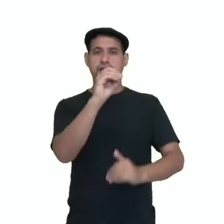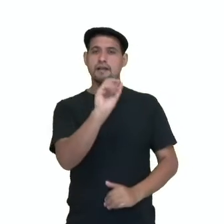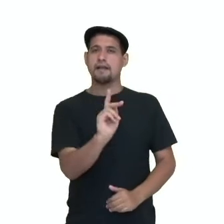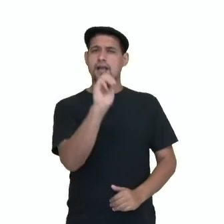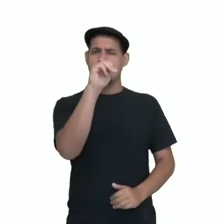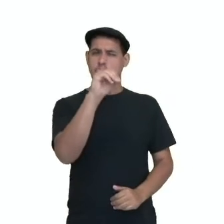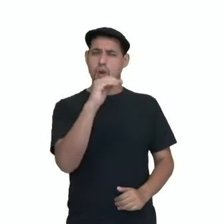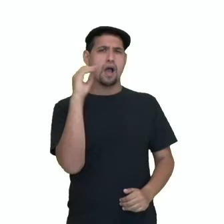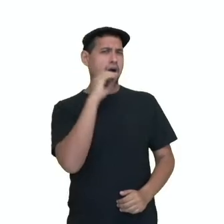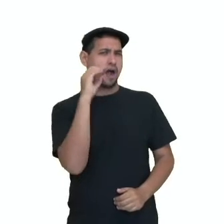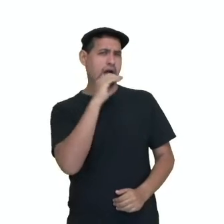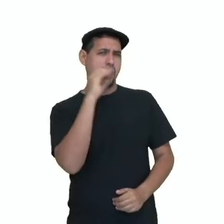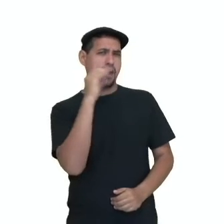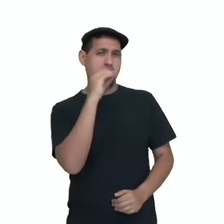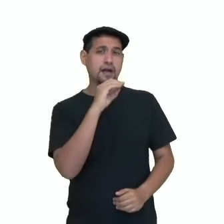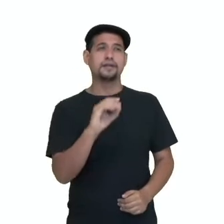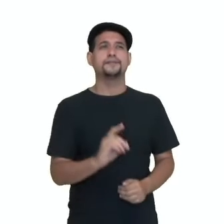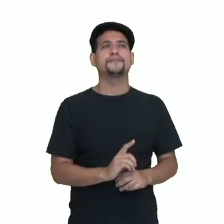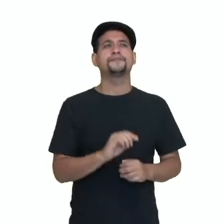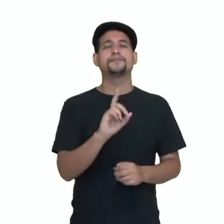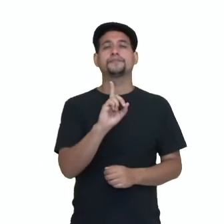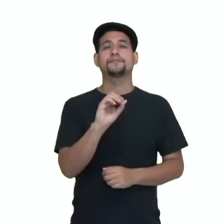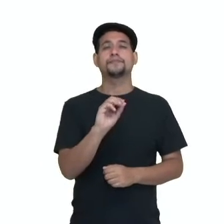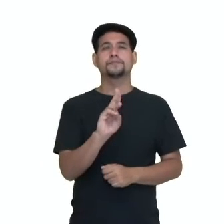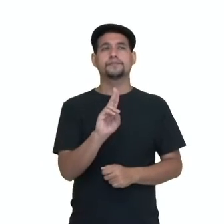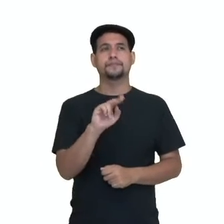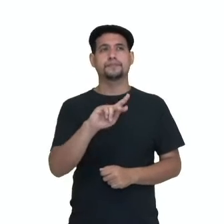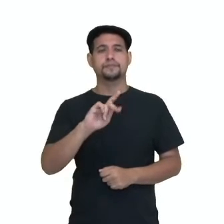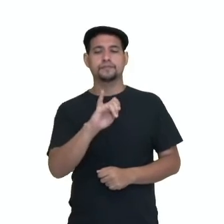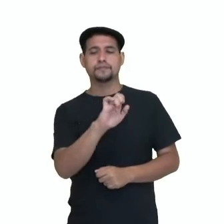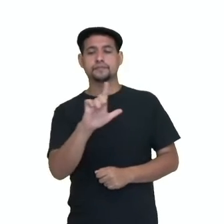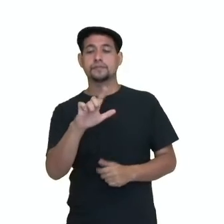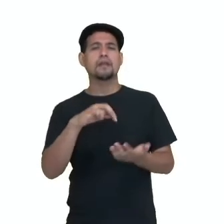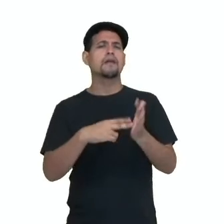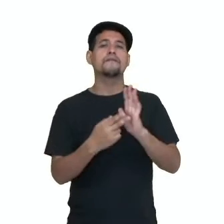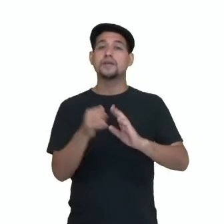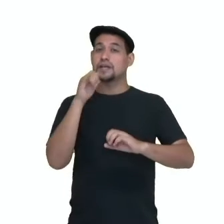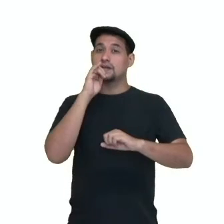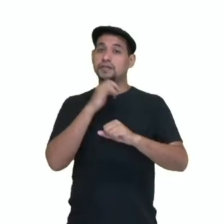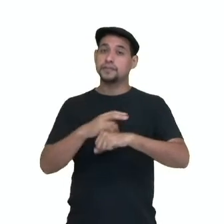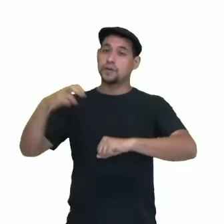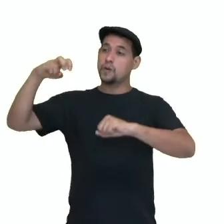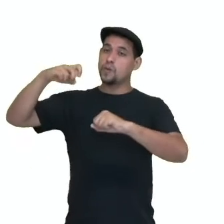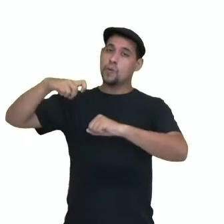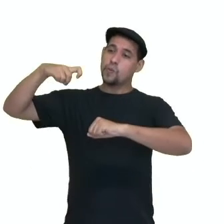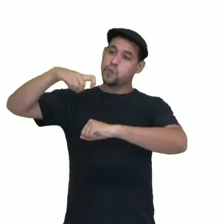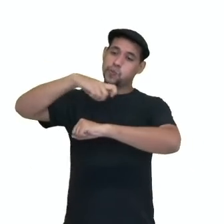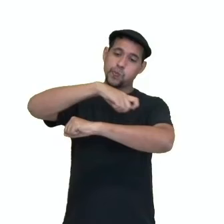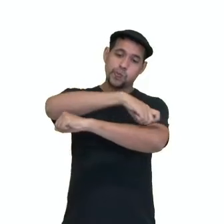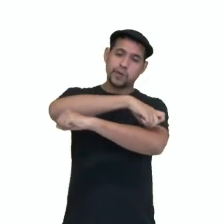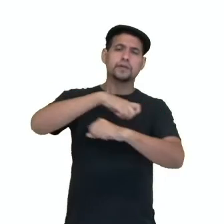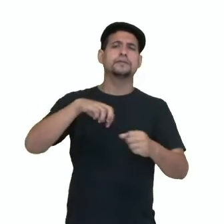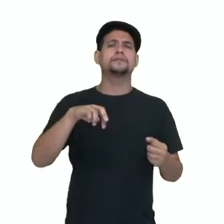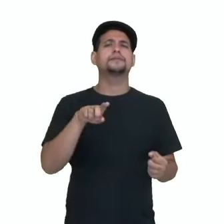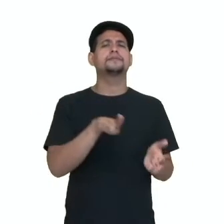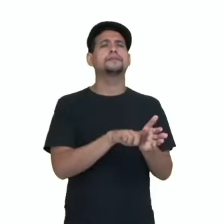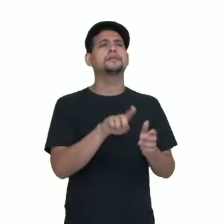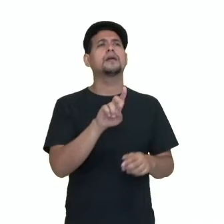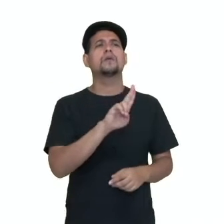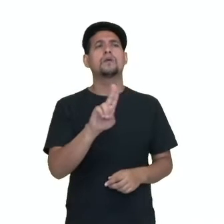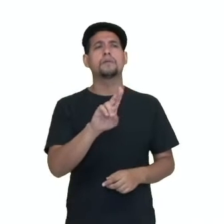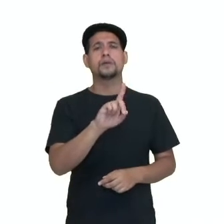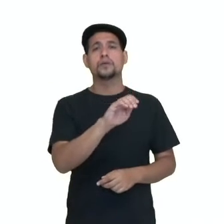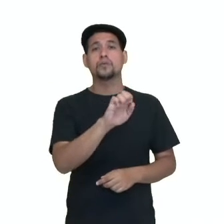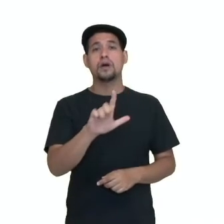quilômetros. Nós temos o downhill, que é uma modalidade de descidas. Nós temos o dual